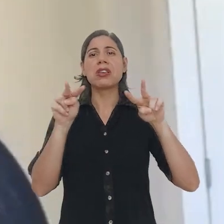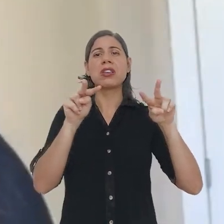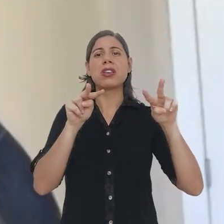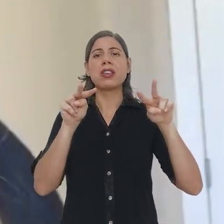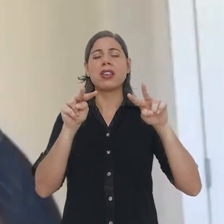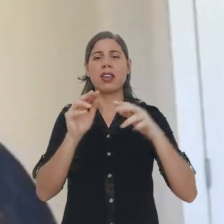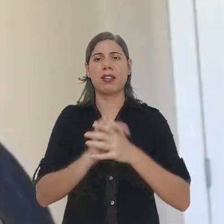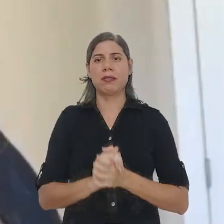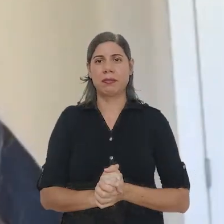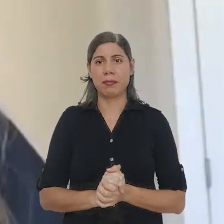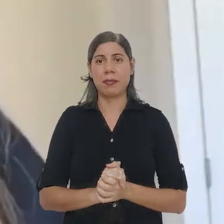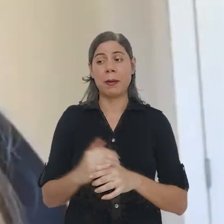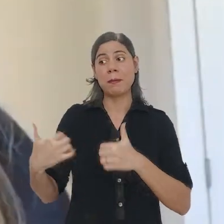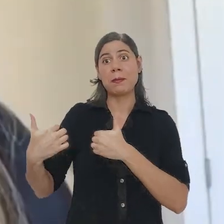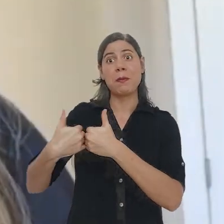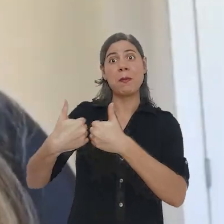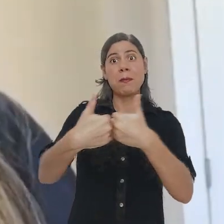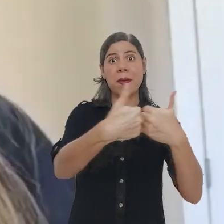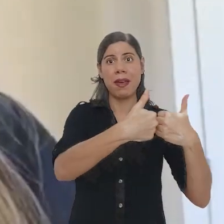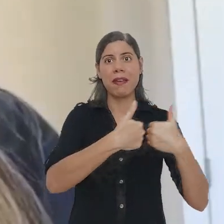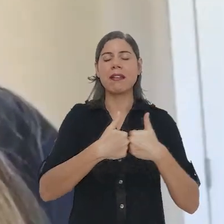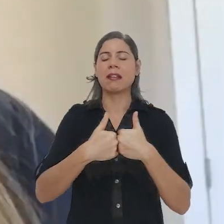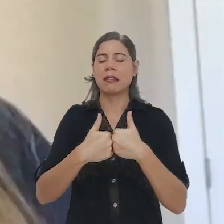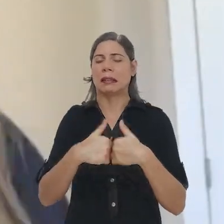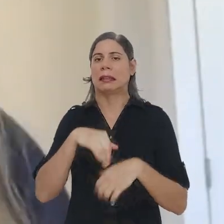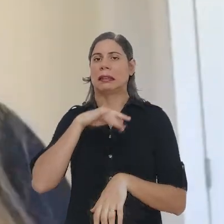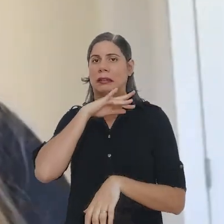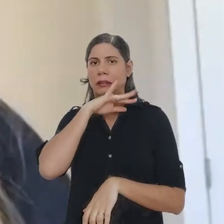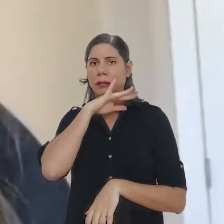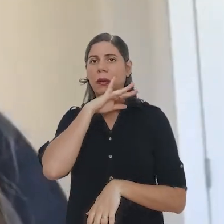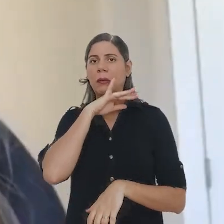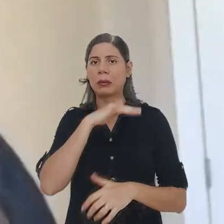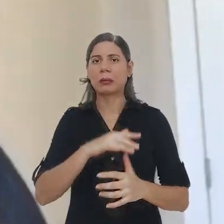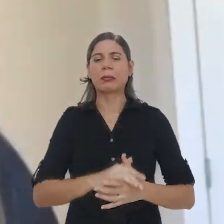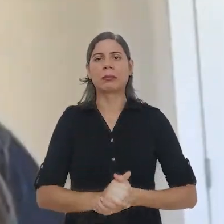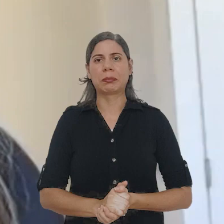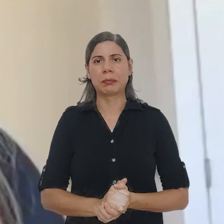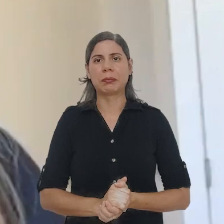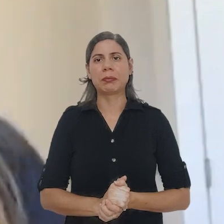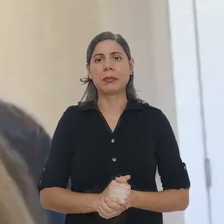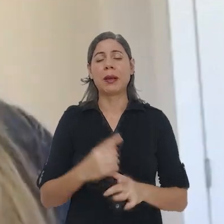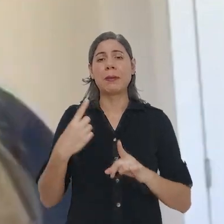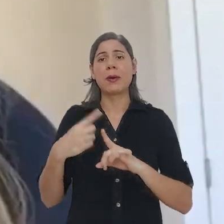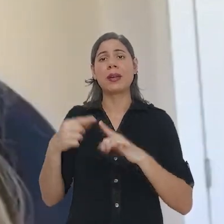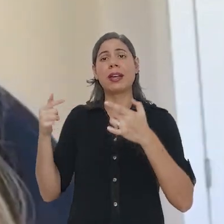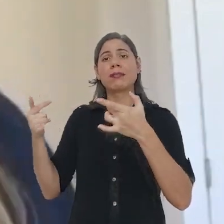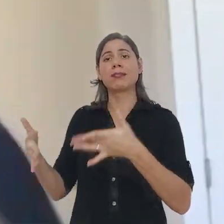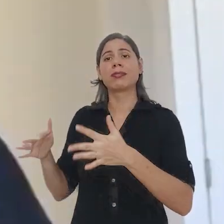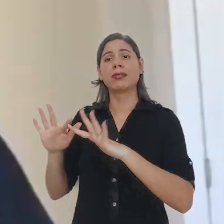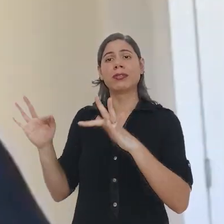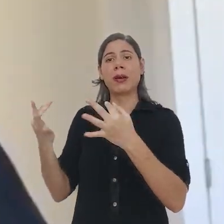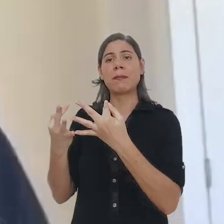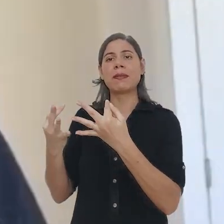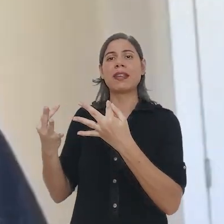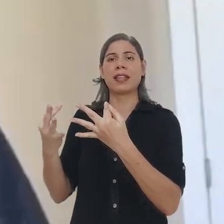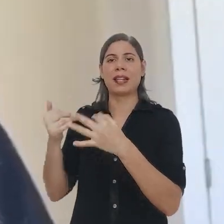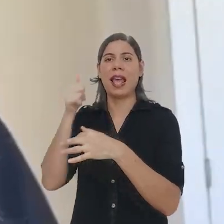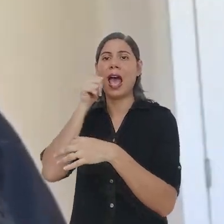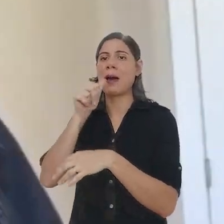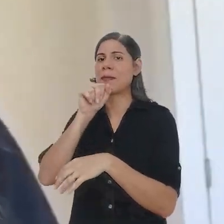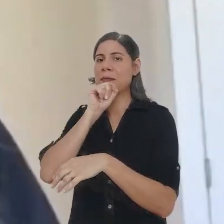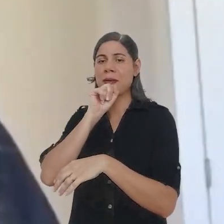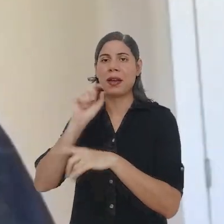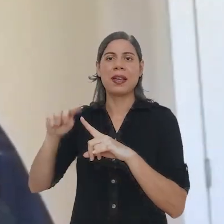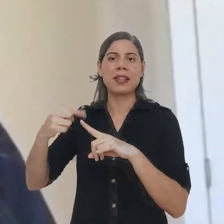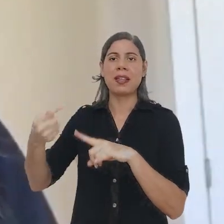circulando no entorno deles e tal. E foi muito ruim para ele, porque ele saiu de perto da mãe, né? Então ele